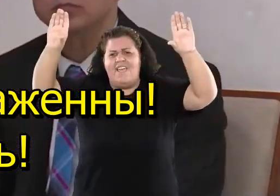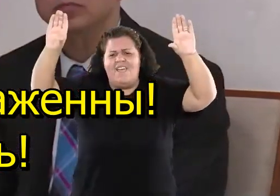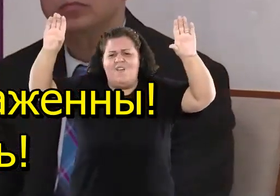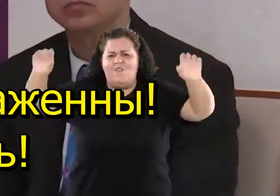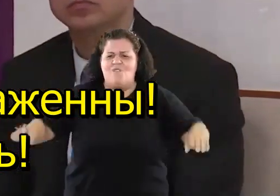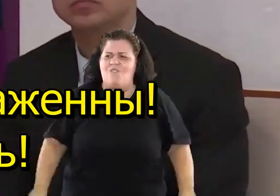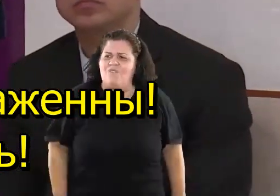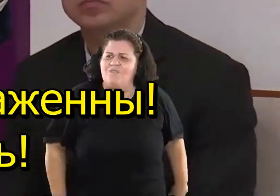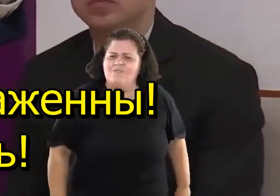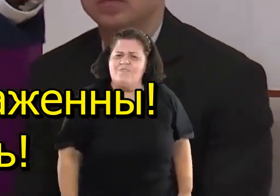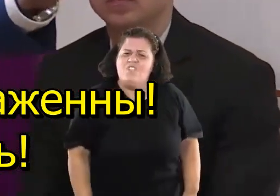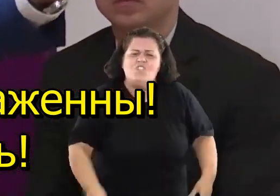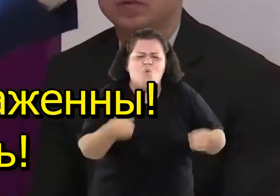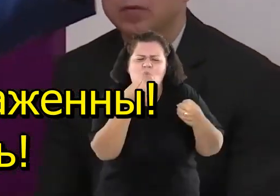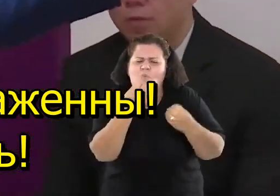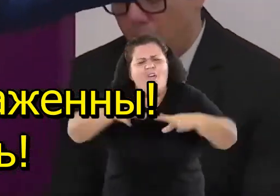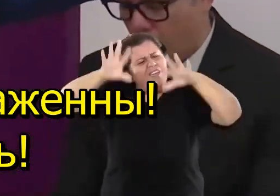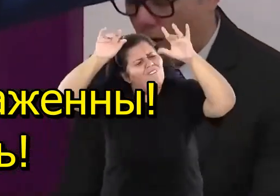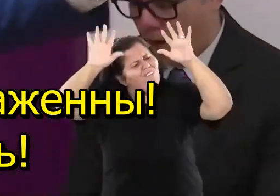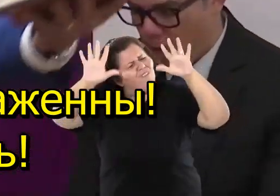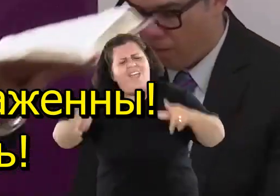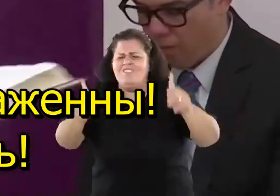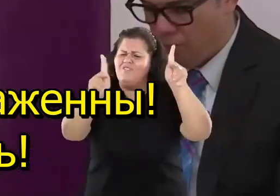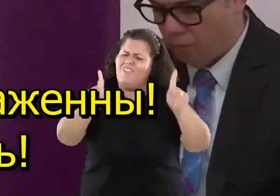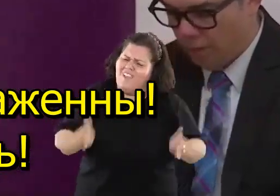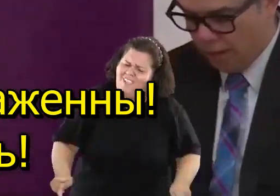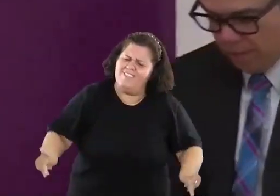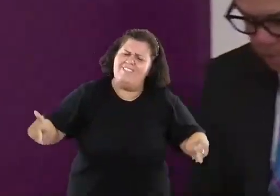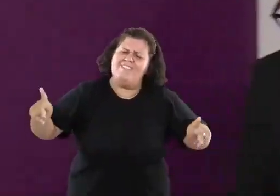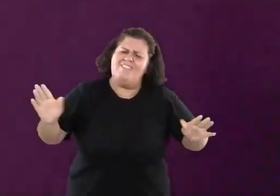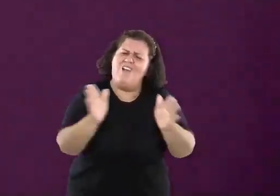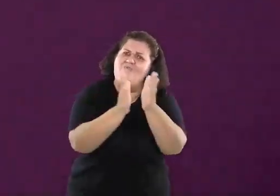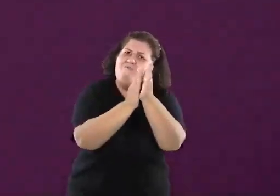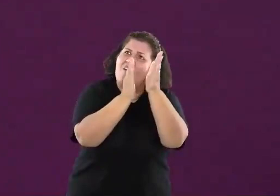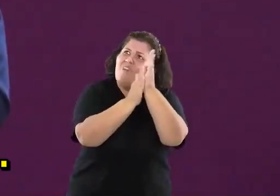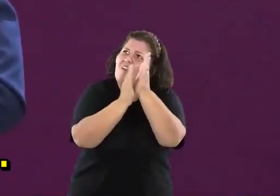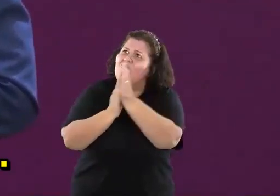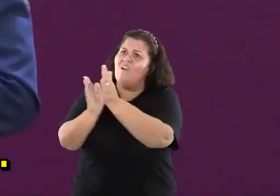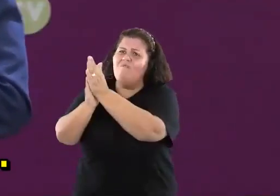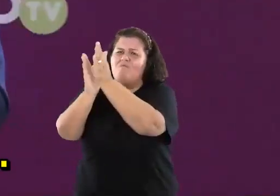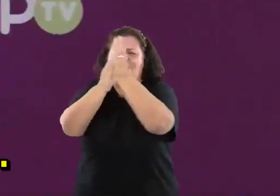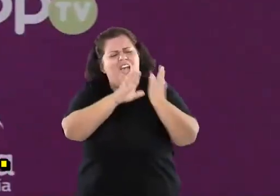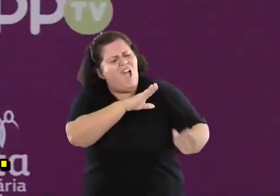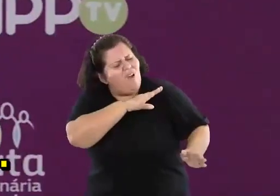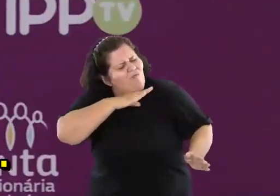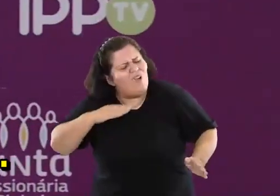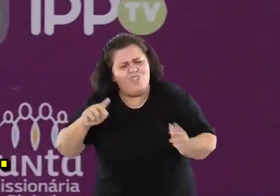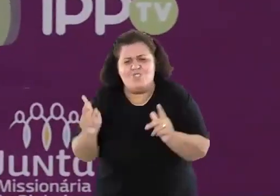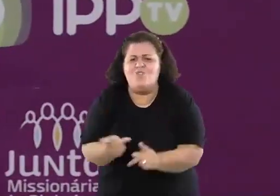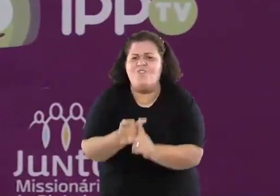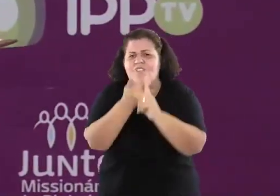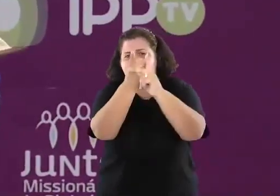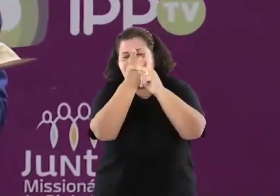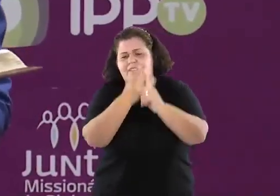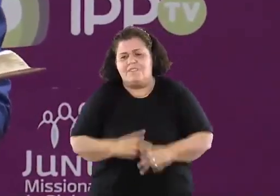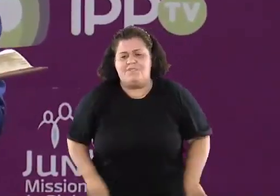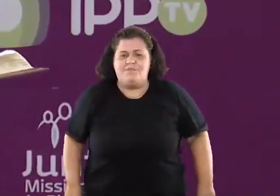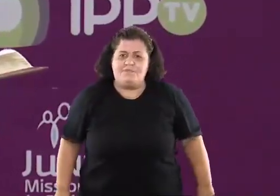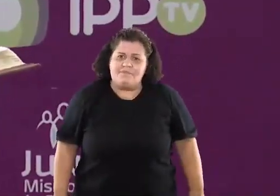são bem-aventurados, louvado seja o Senhor. A morte foi vencida,